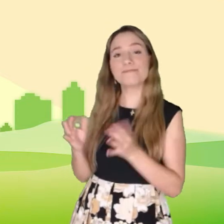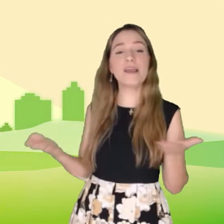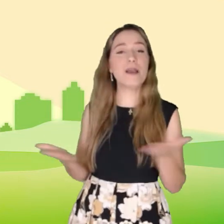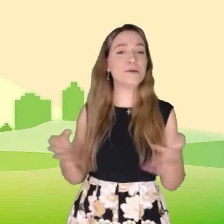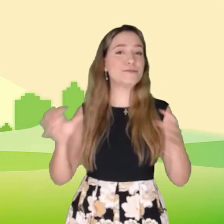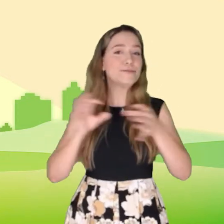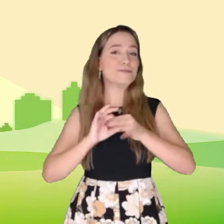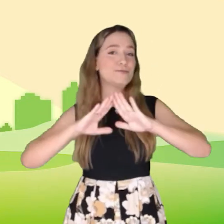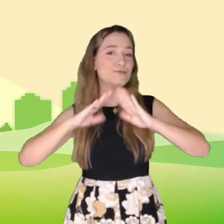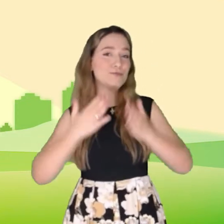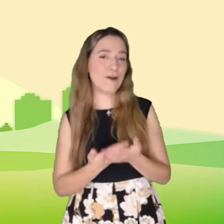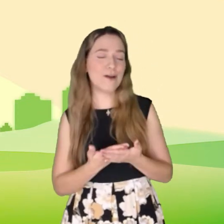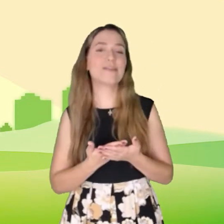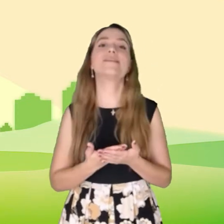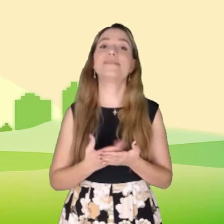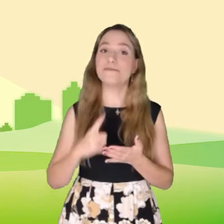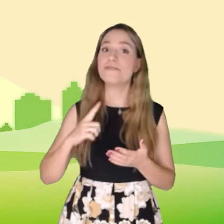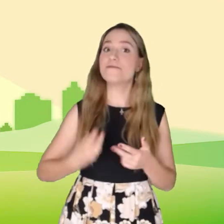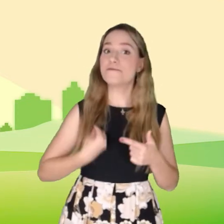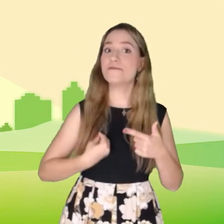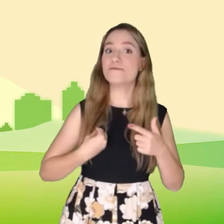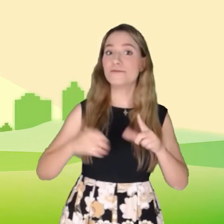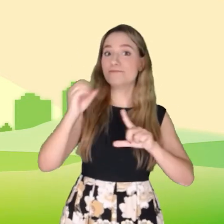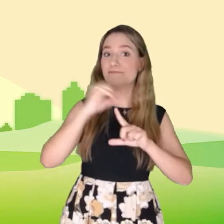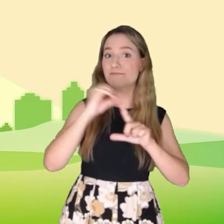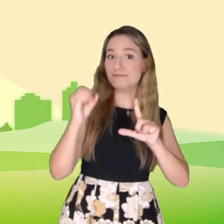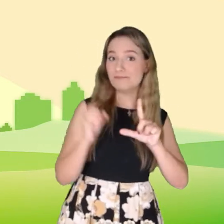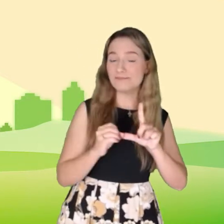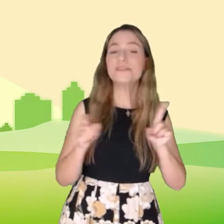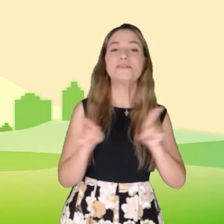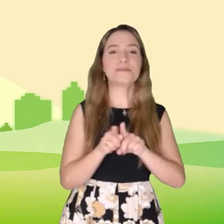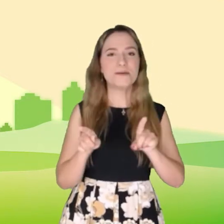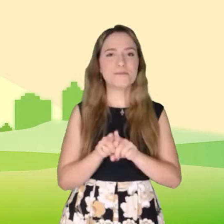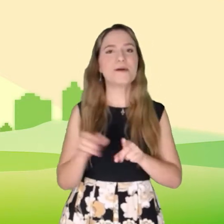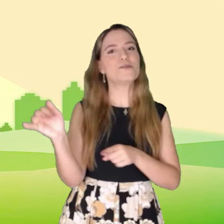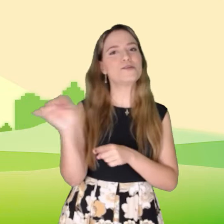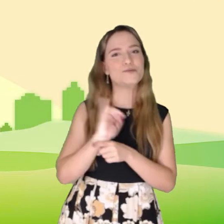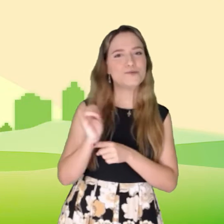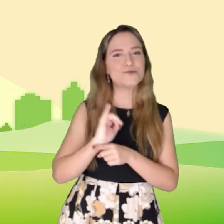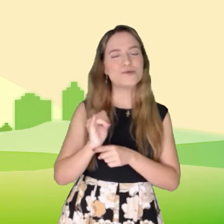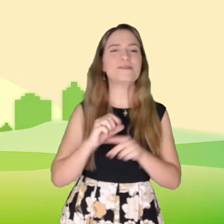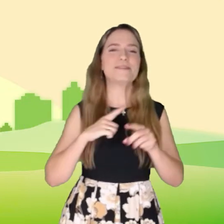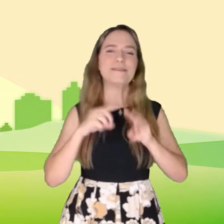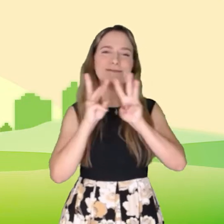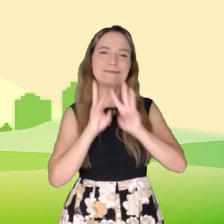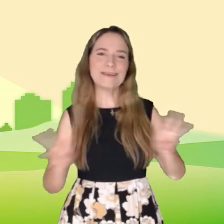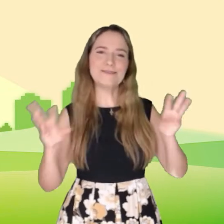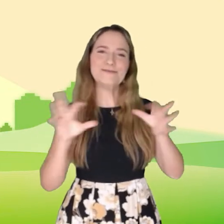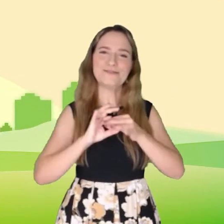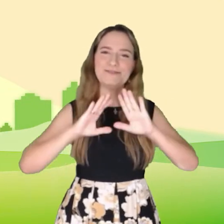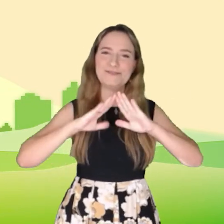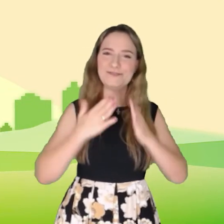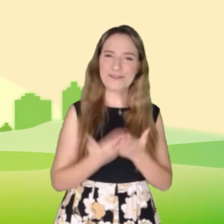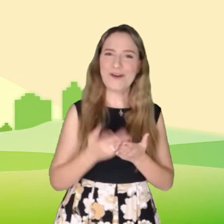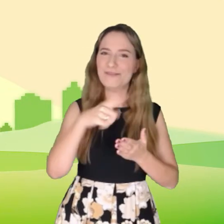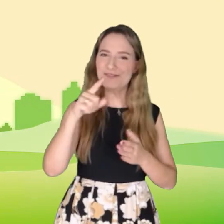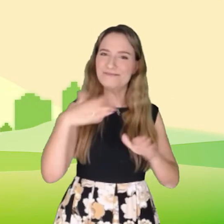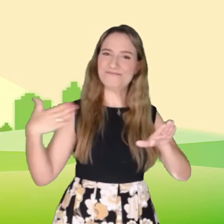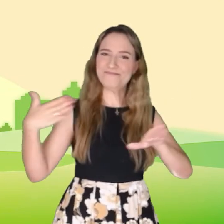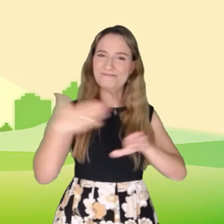programa Conexão Escola está na TV UFG e na Mediateca, lá no site Conexão